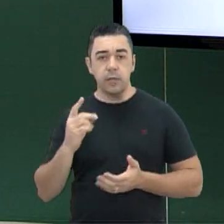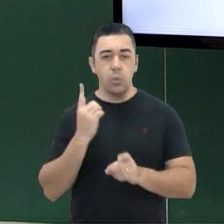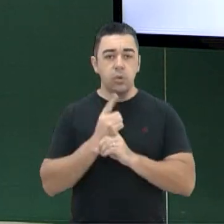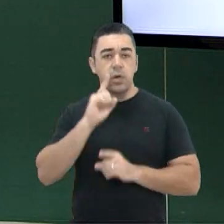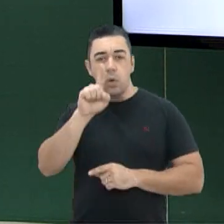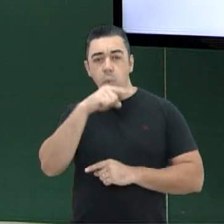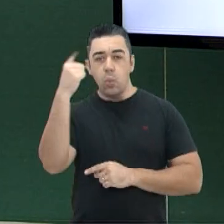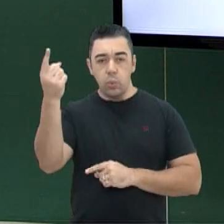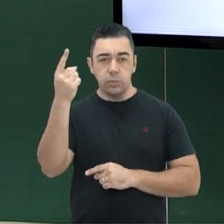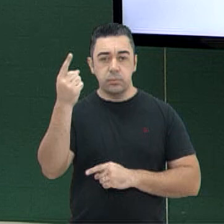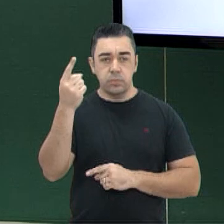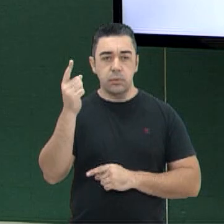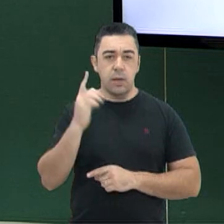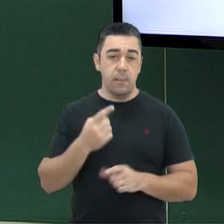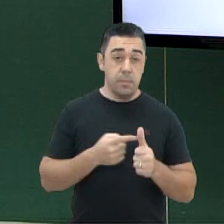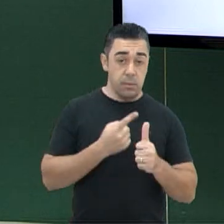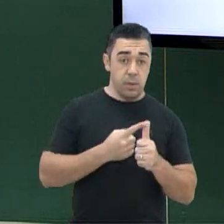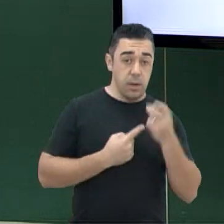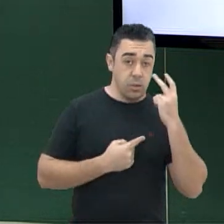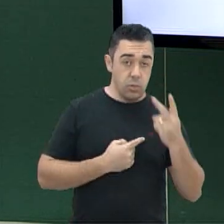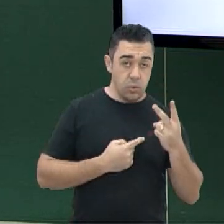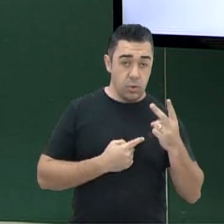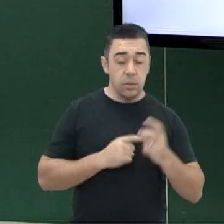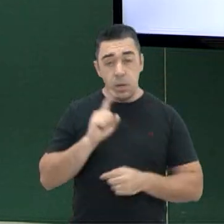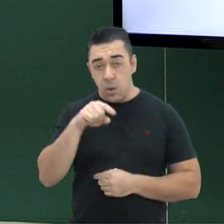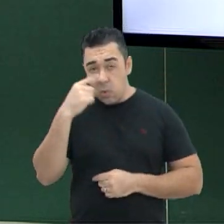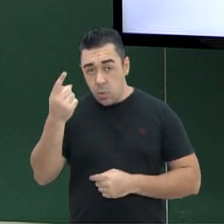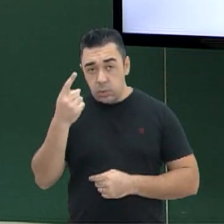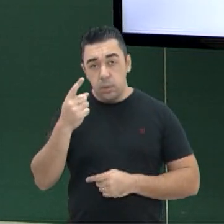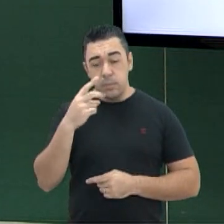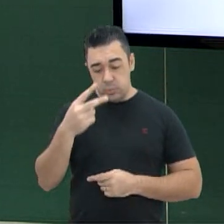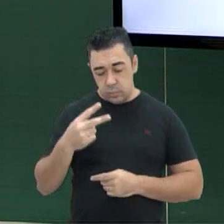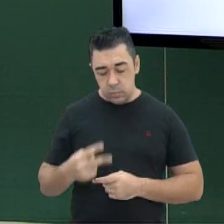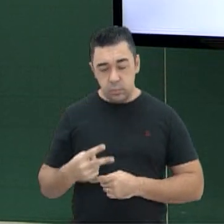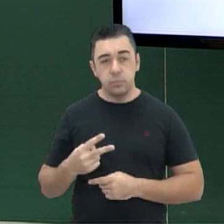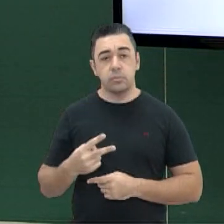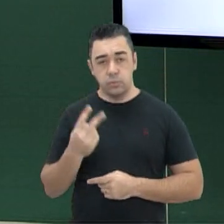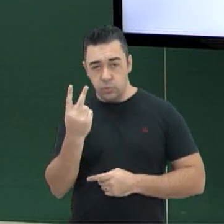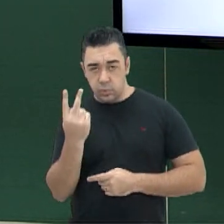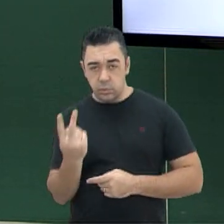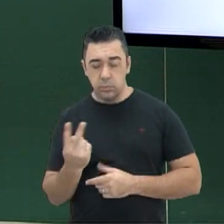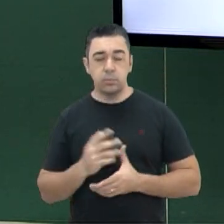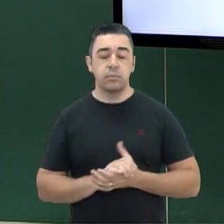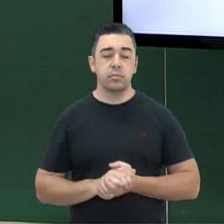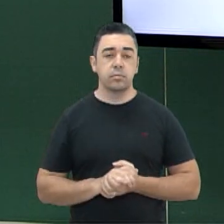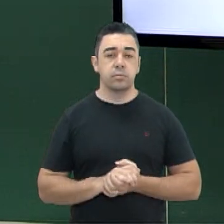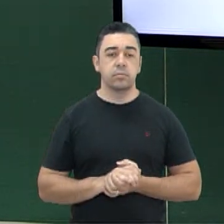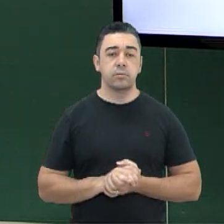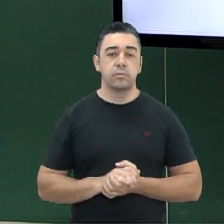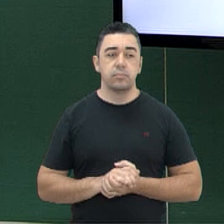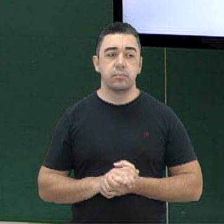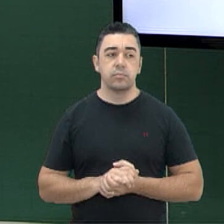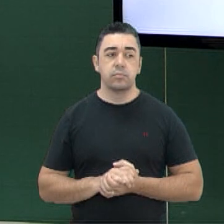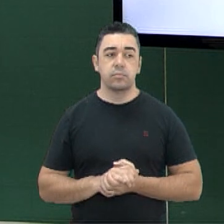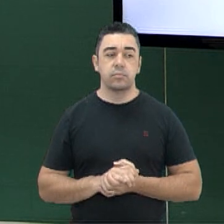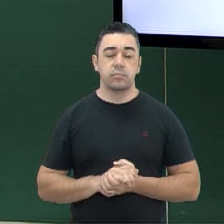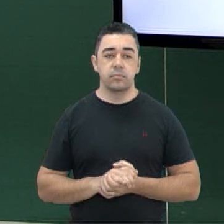casa decimal. A primeira casa decimal é 2. Agora, eu coloco mais 2 zeros, eu vou ter a segunda casa decimal. Então,